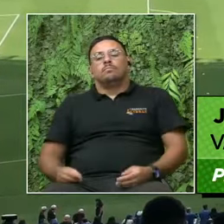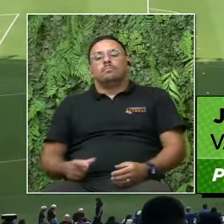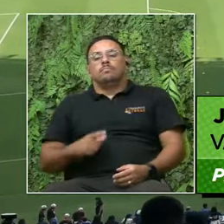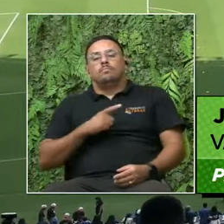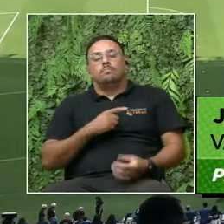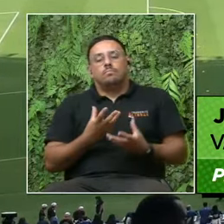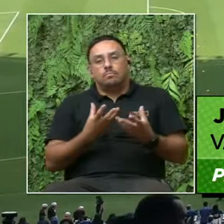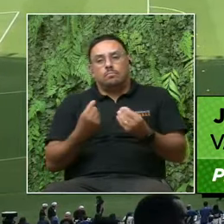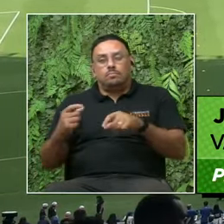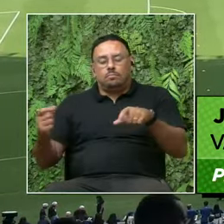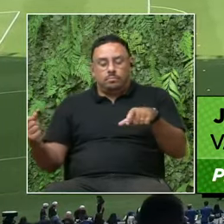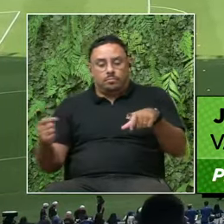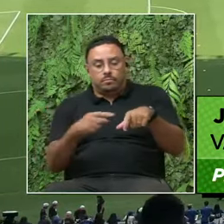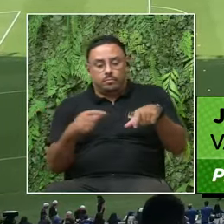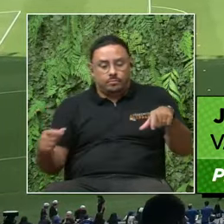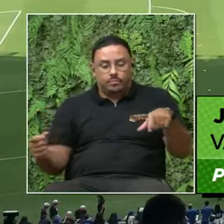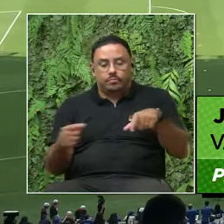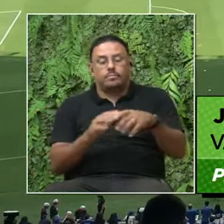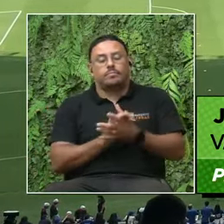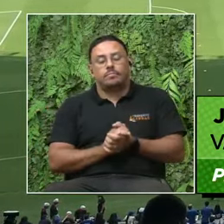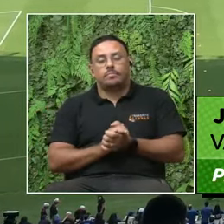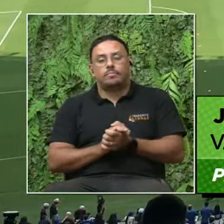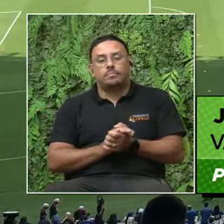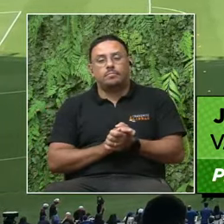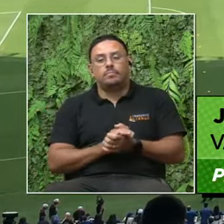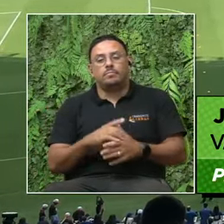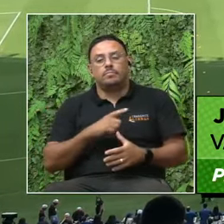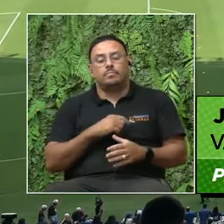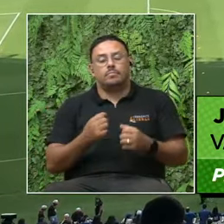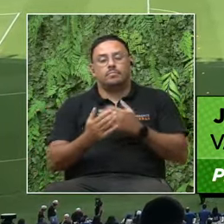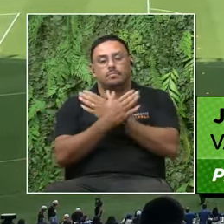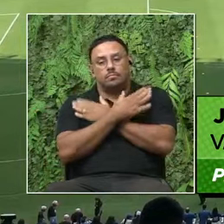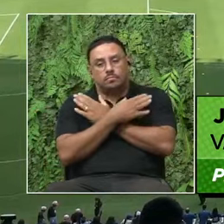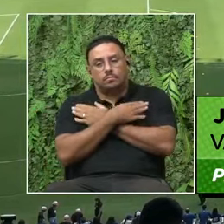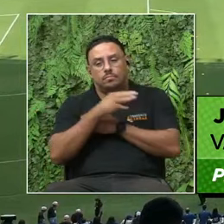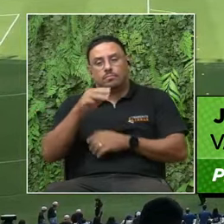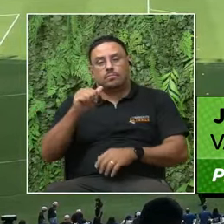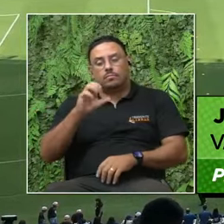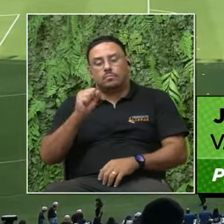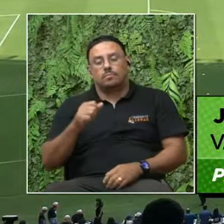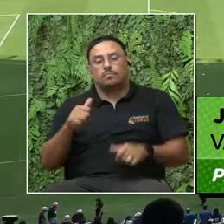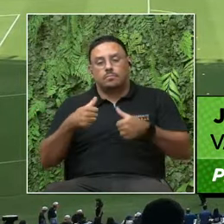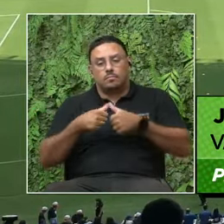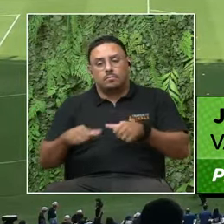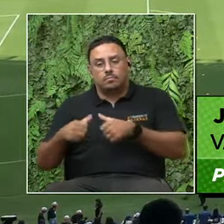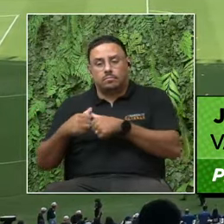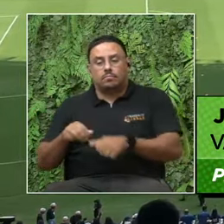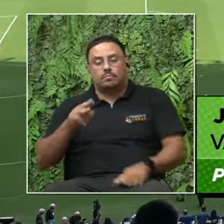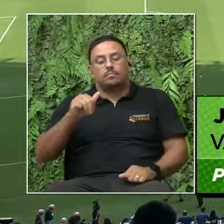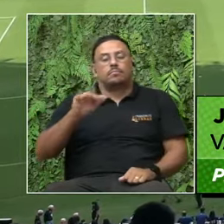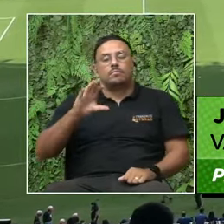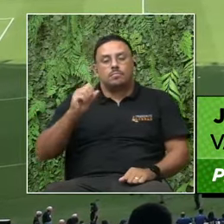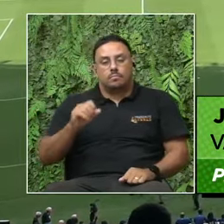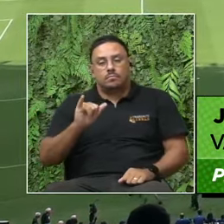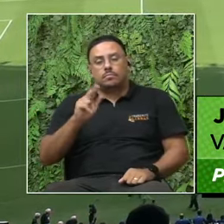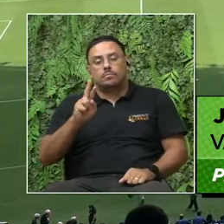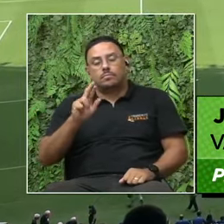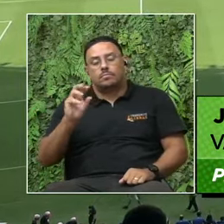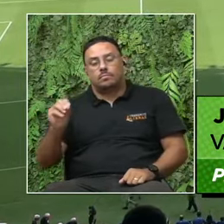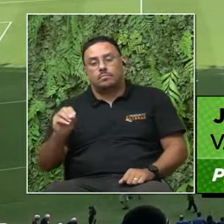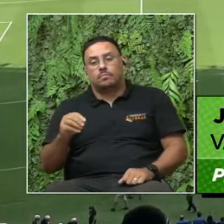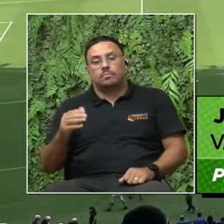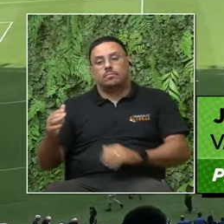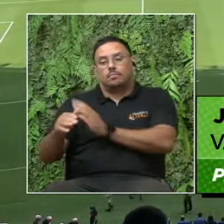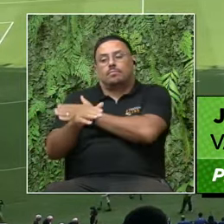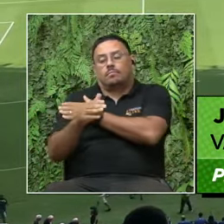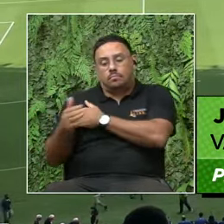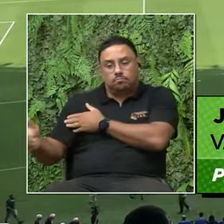banco hoje viu Bob Nossa Senhora Ó tem Oleiro mesir Maurício Lemos e Igor Rabelo o